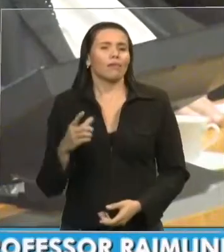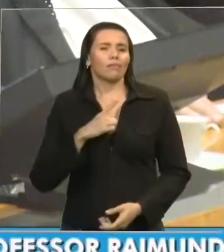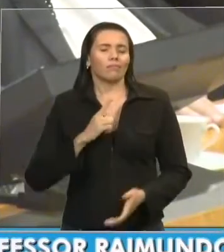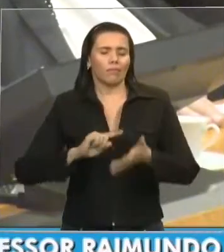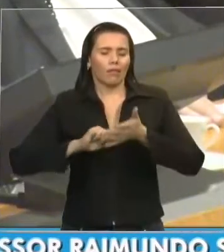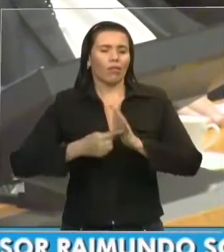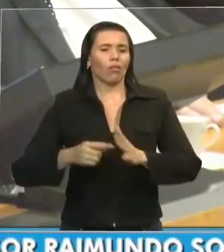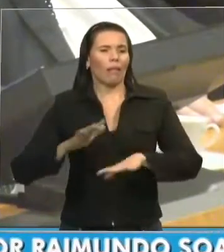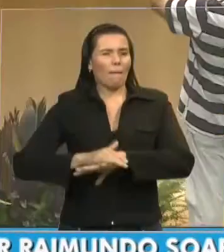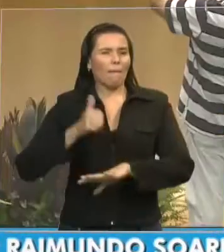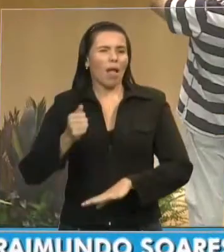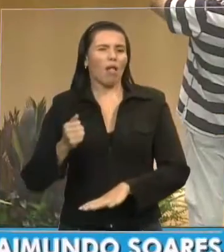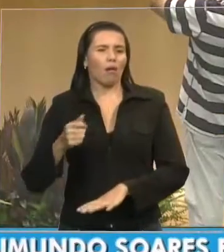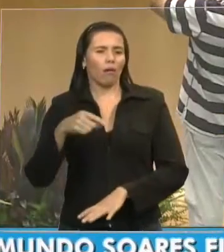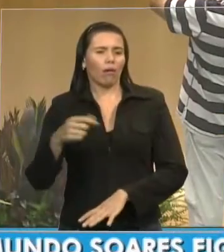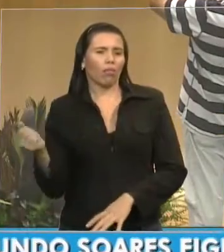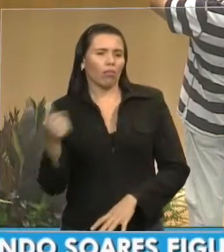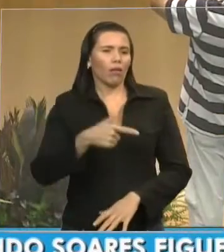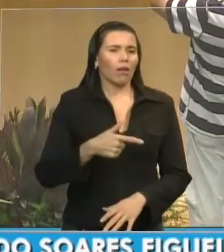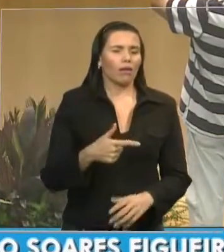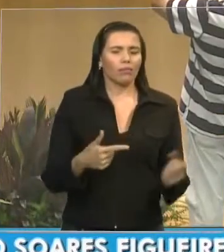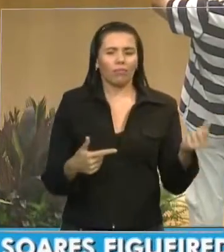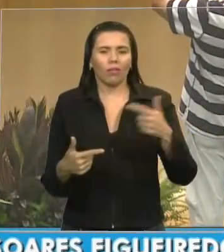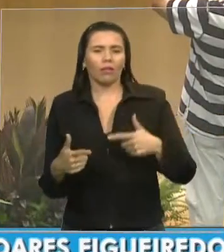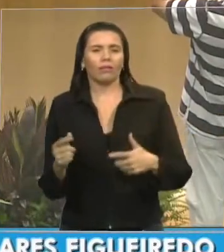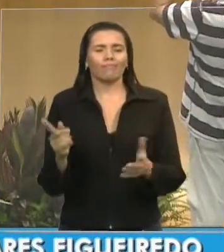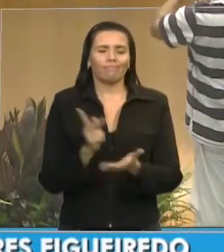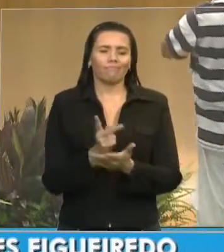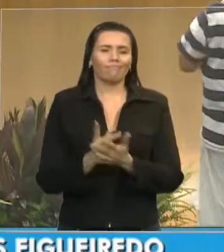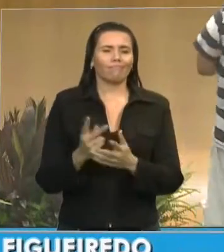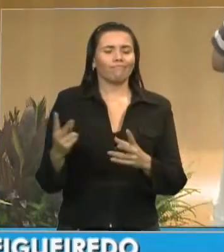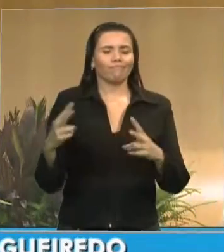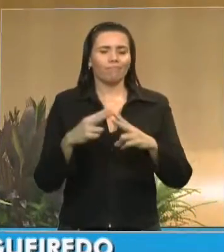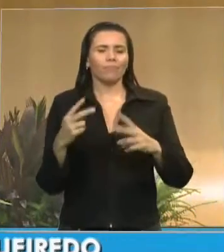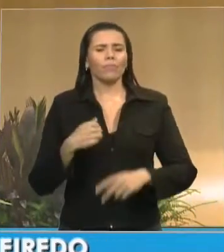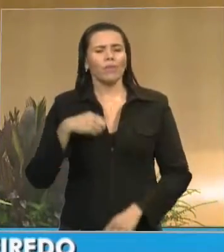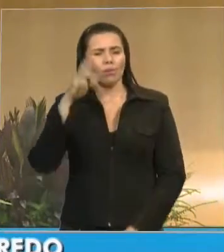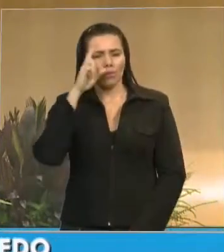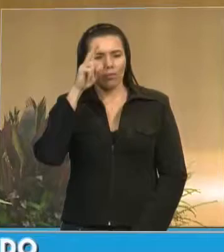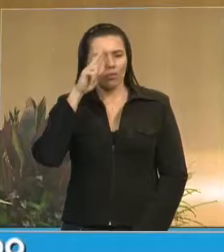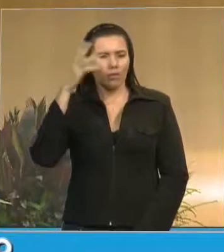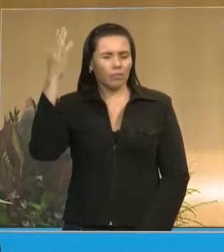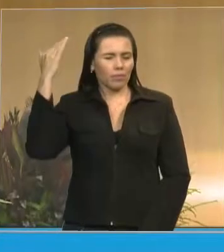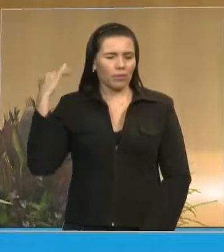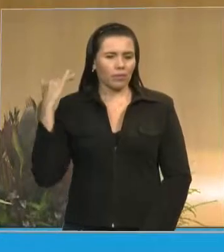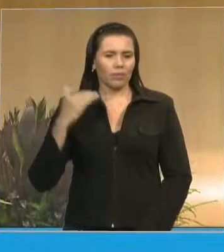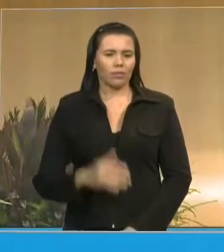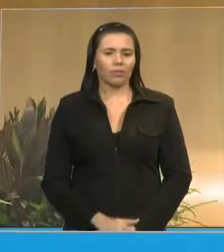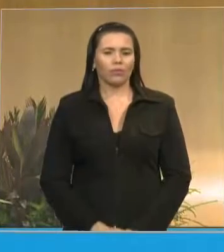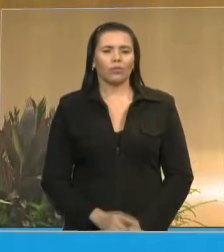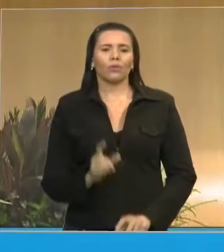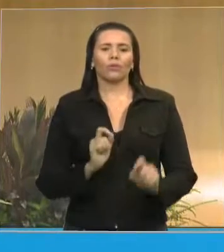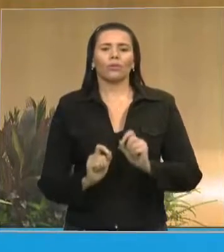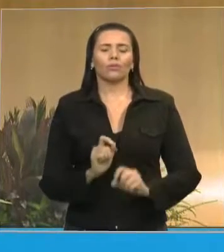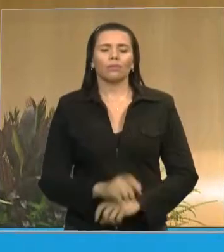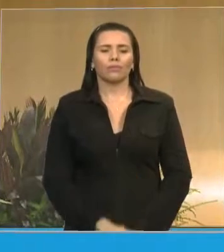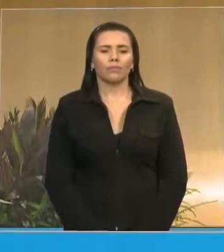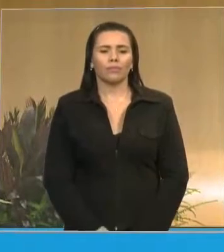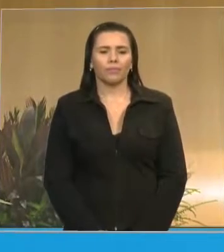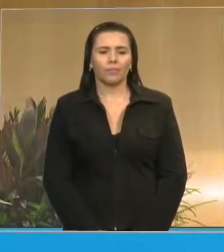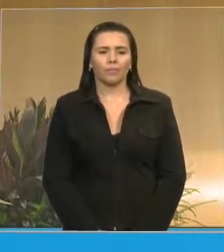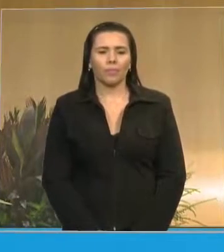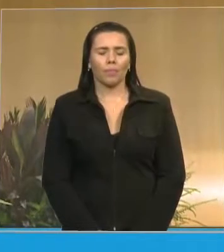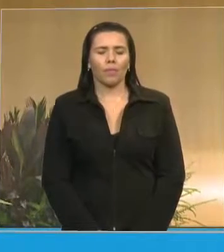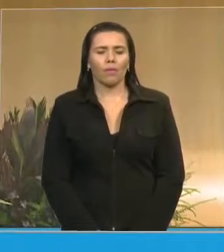que tive com o comandante Figueiredo na questão das mantenedoras dos estabelecimentos de ensino privado do Estado do